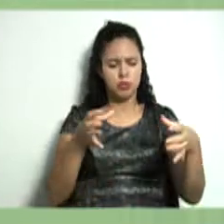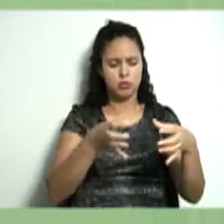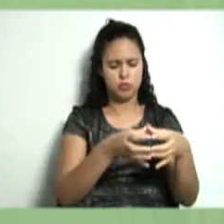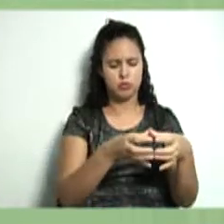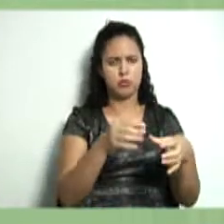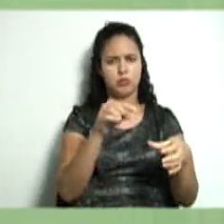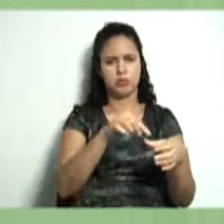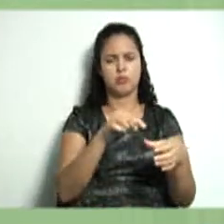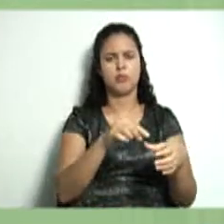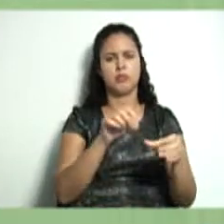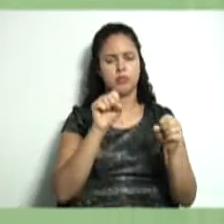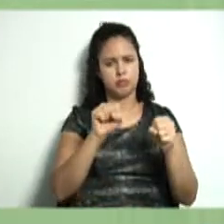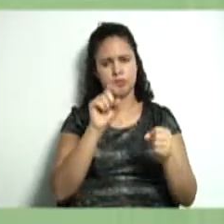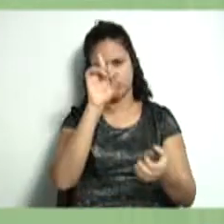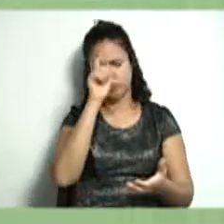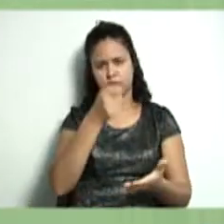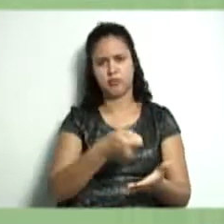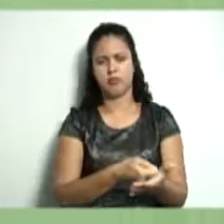equipe, em grupo.